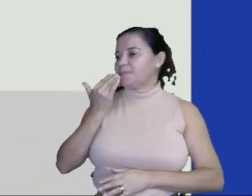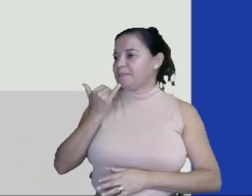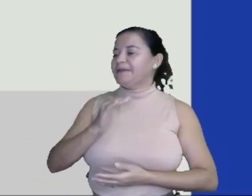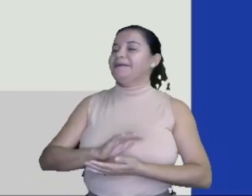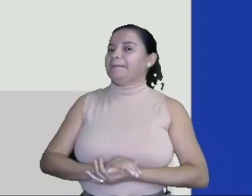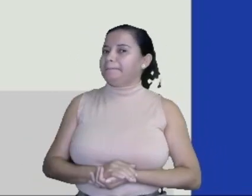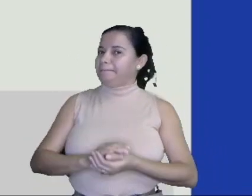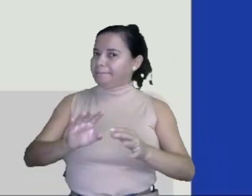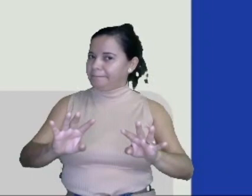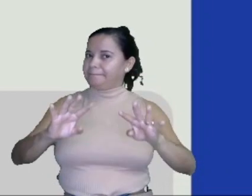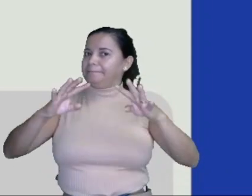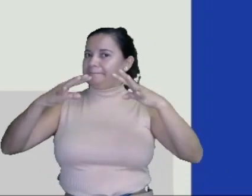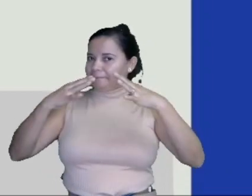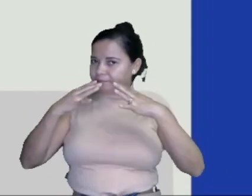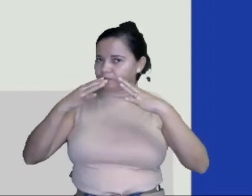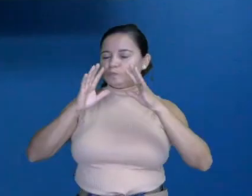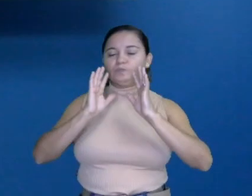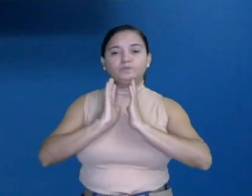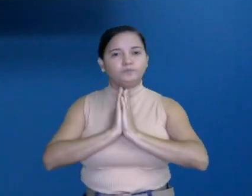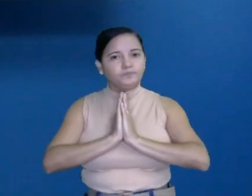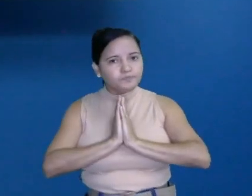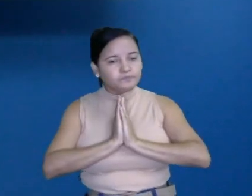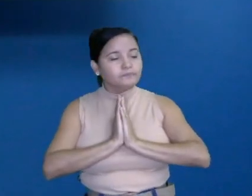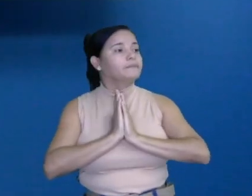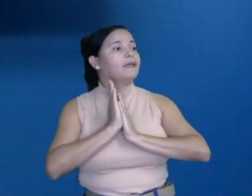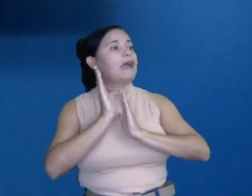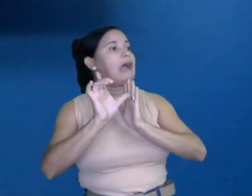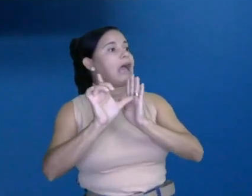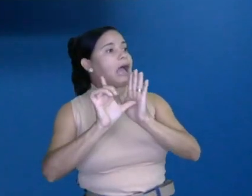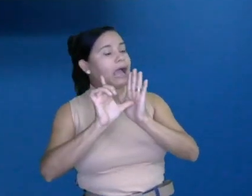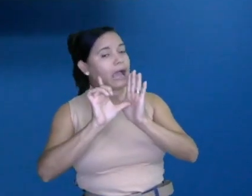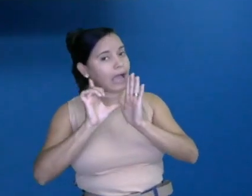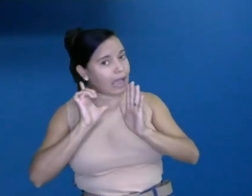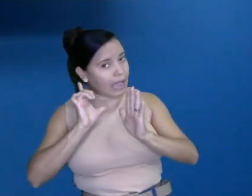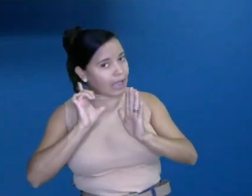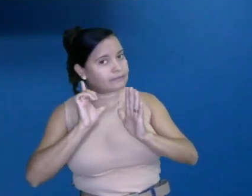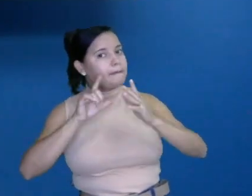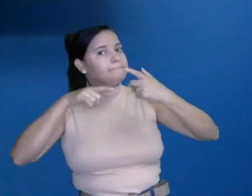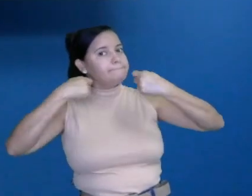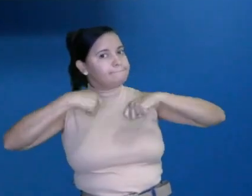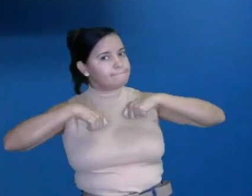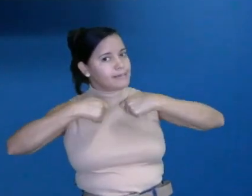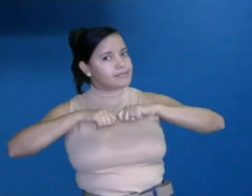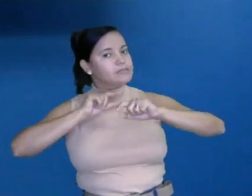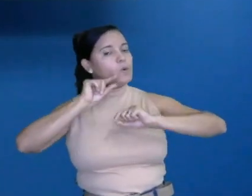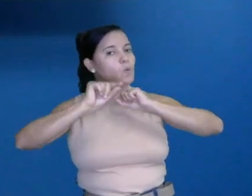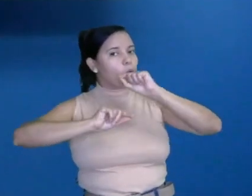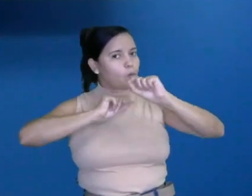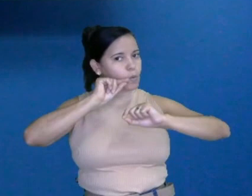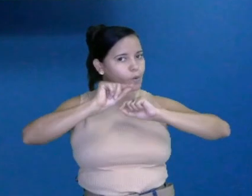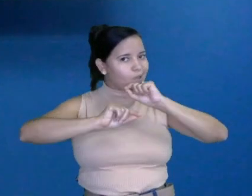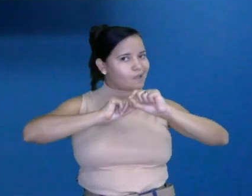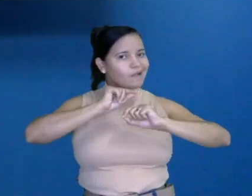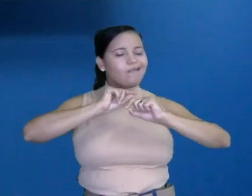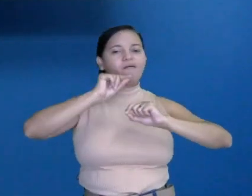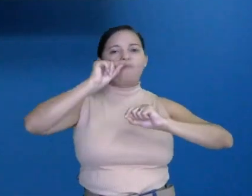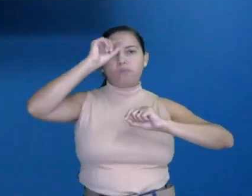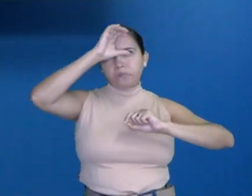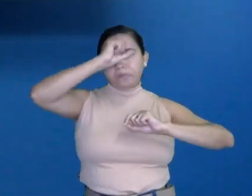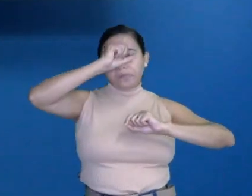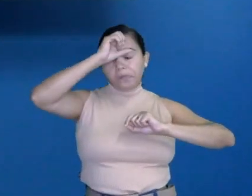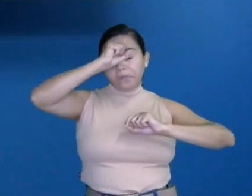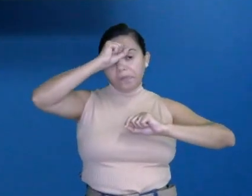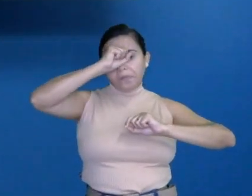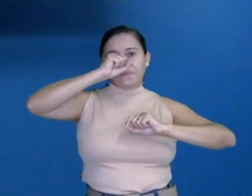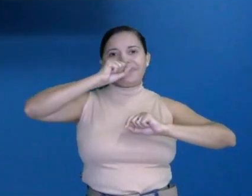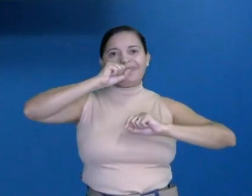Presta atenção, tá? Antes de comer os alimentos, lembra que eu falei para vocês que a gente vai aprender a, além da